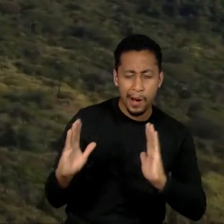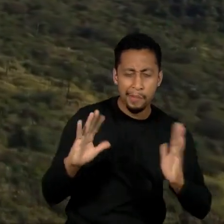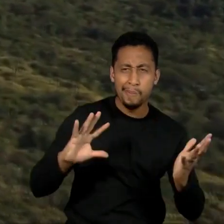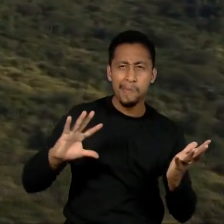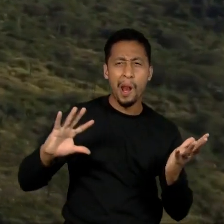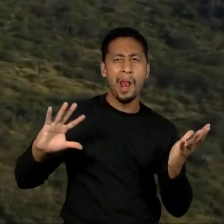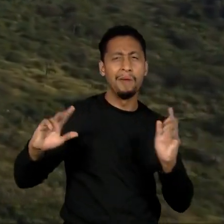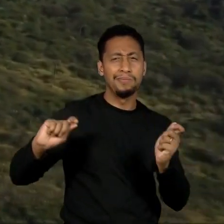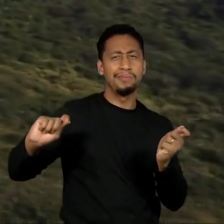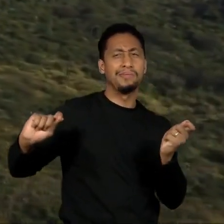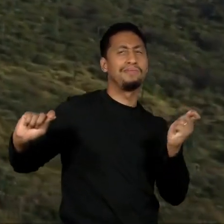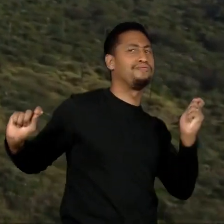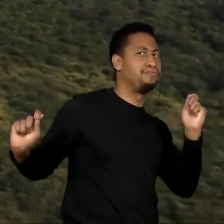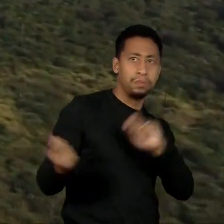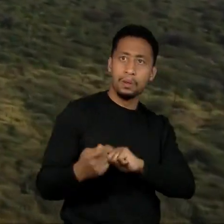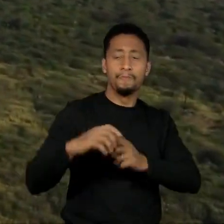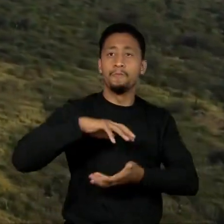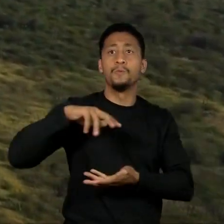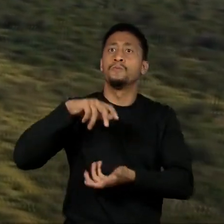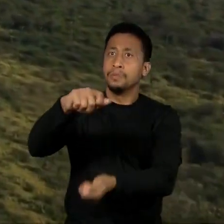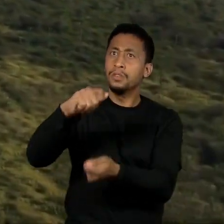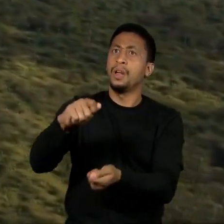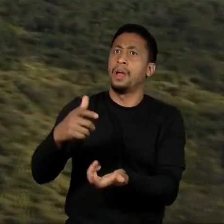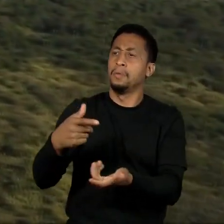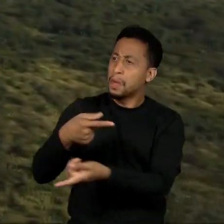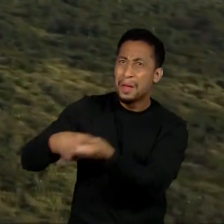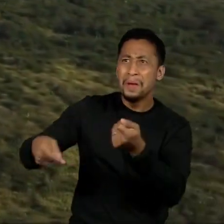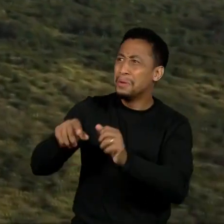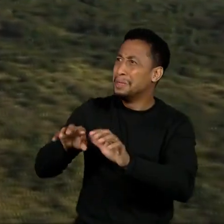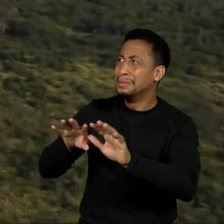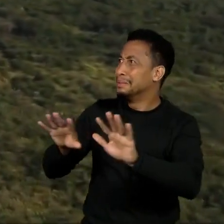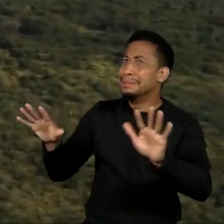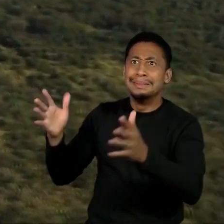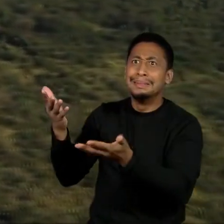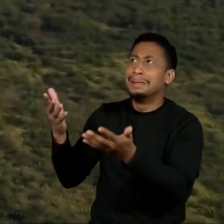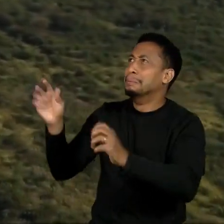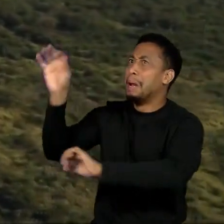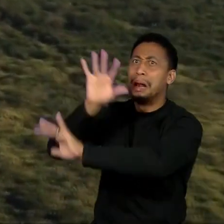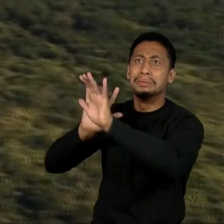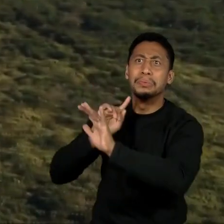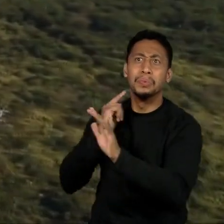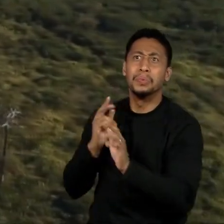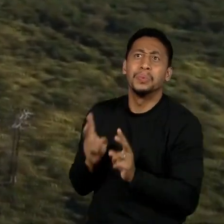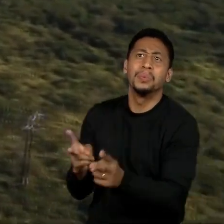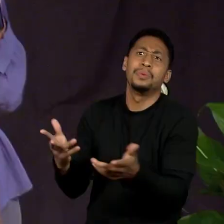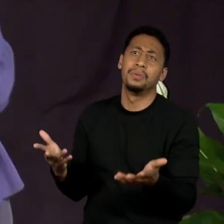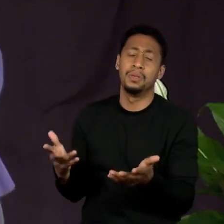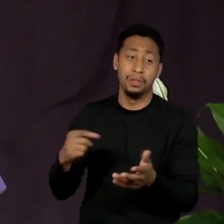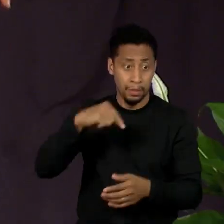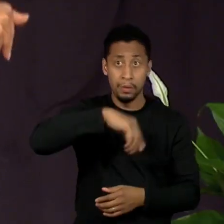modelo insustentável de desenvolvimento que nós vivemos hoje, no Brasil e no mundo. O atual modelo